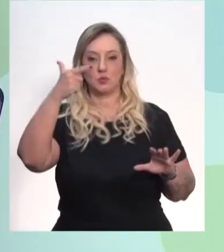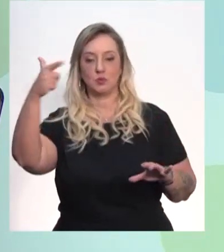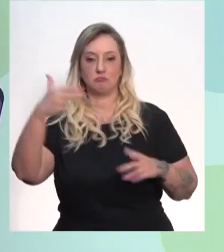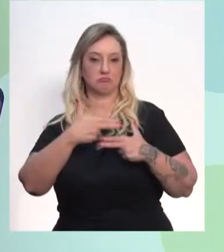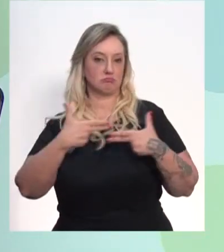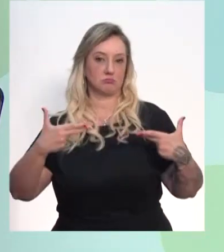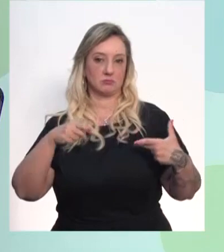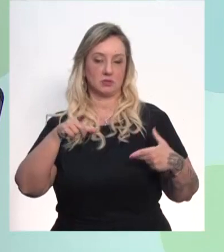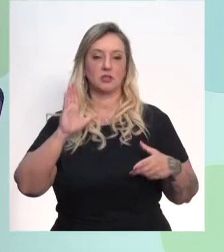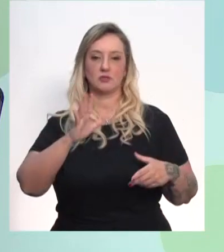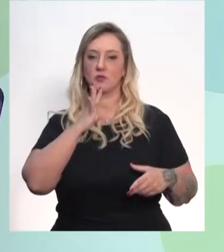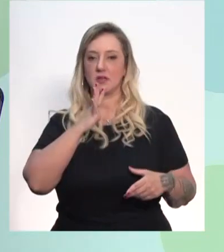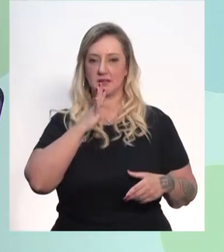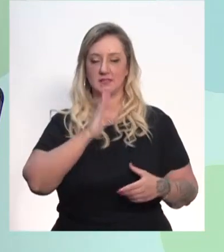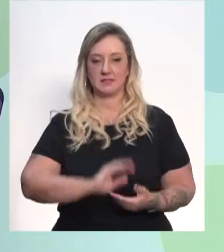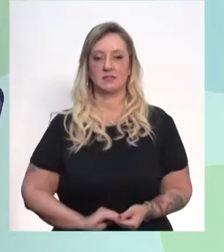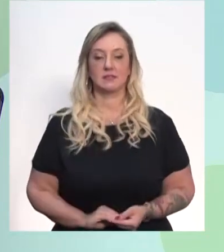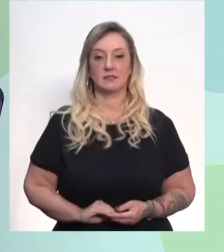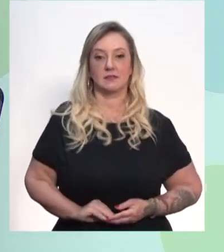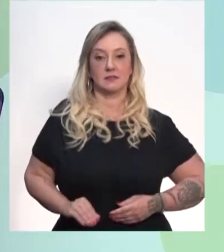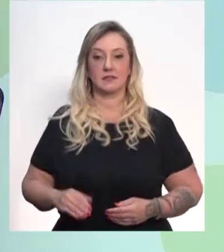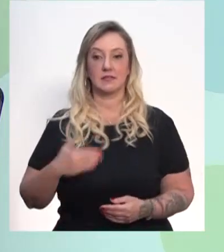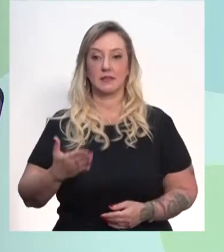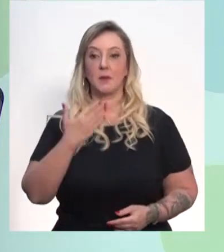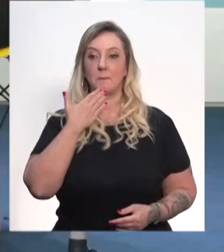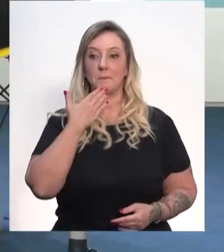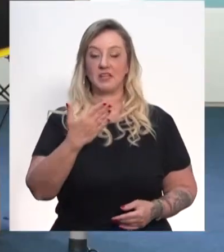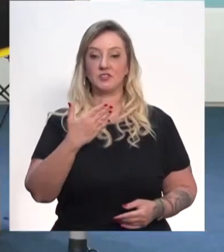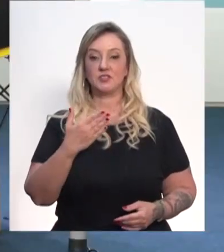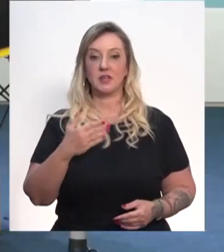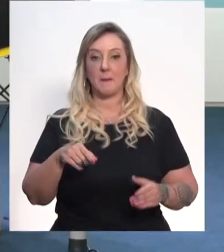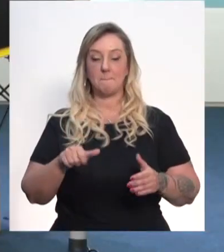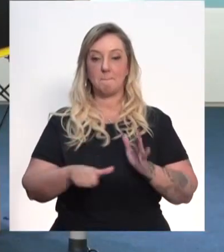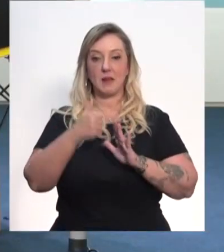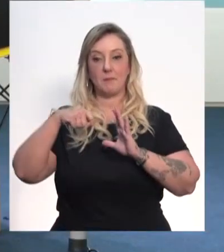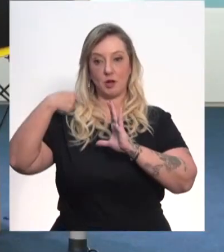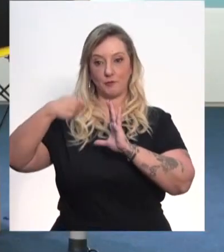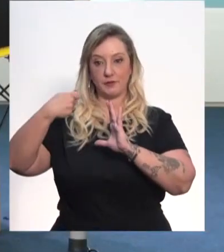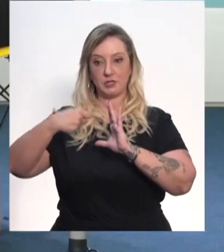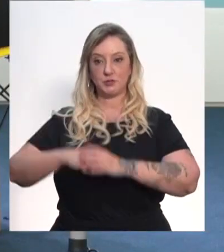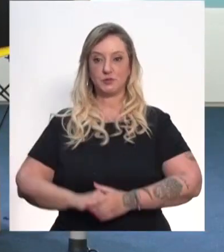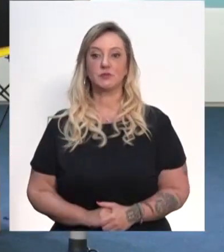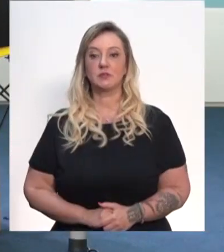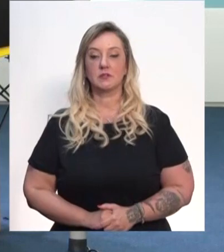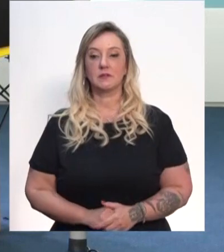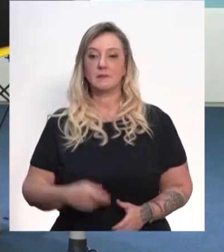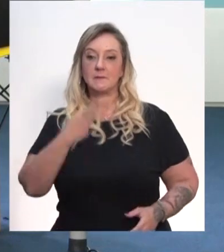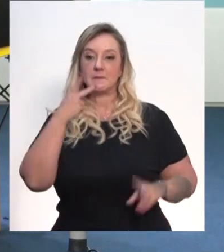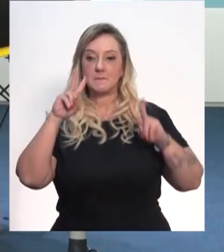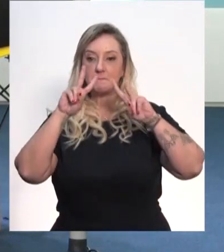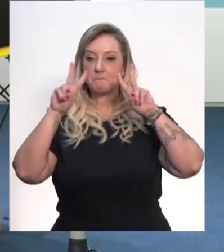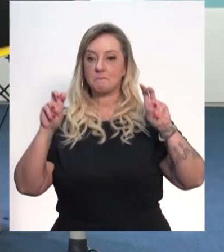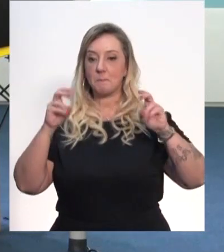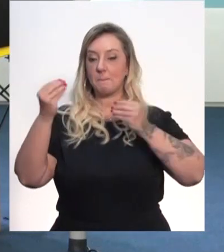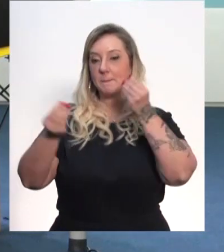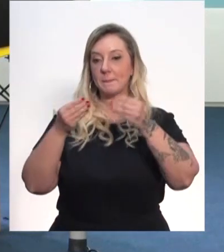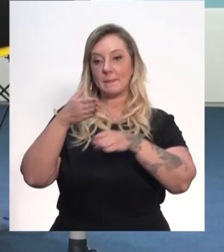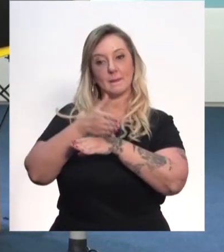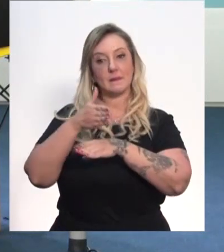que falem dessa situação, né? O ensino à distância, o isolamento social, a importância da família, a